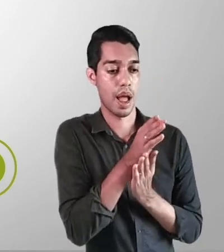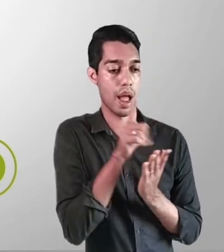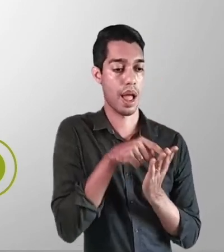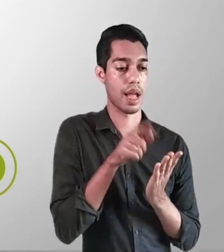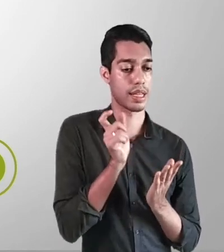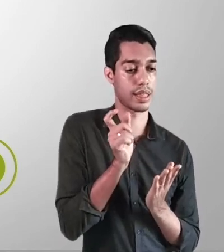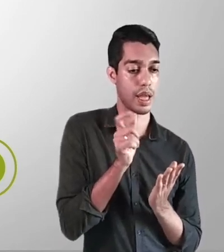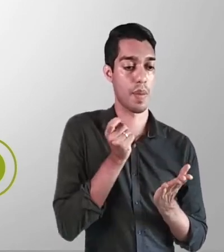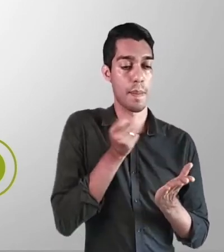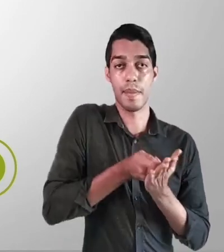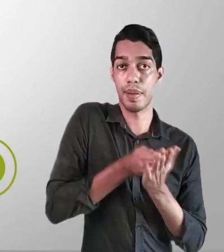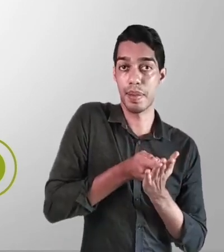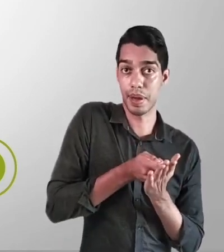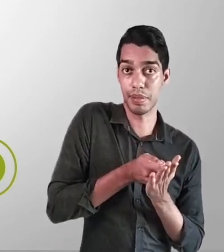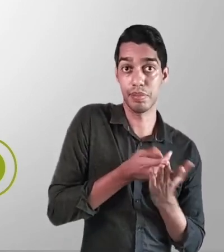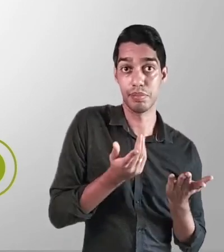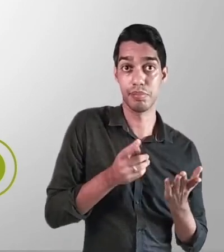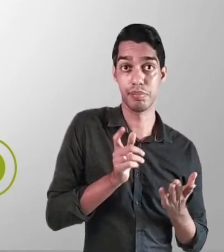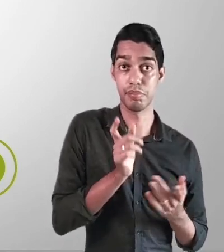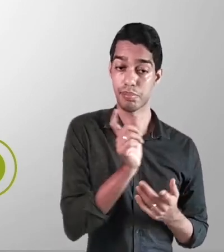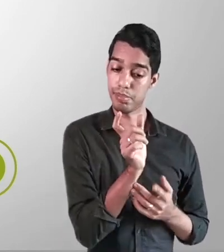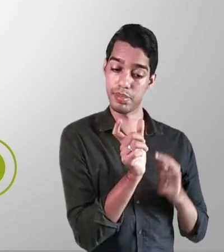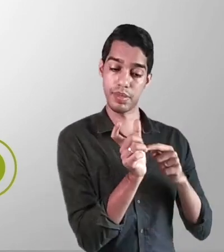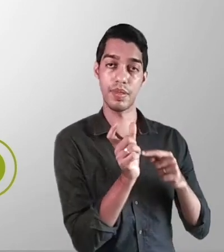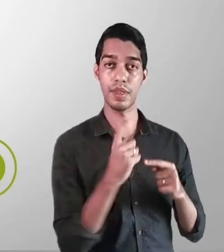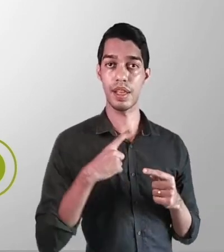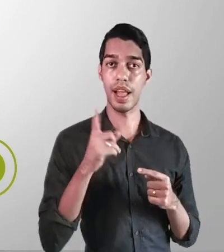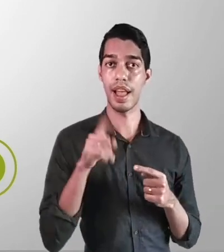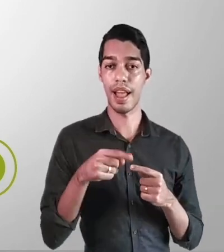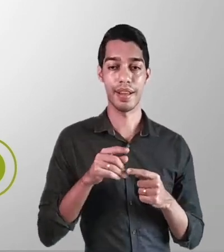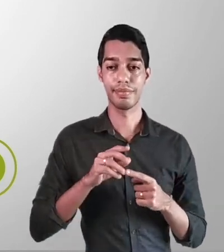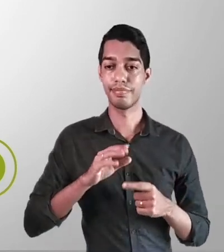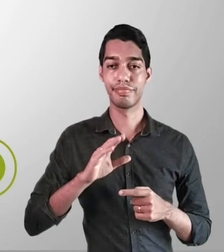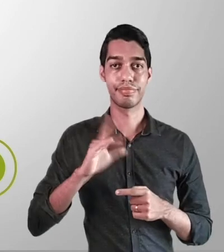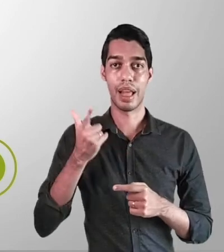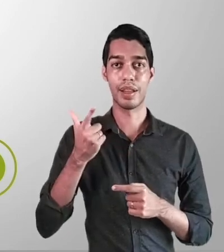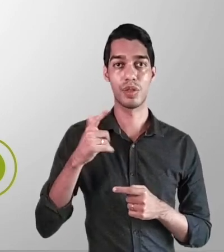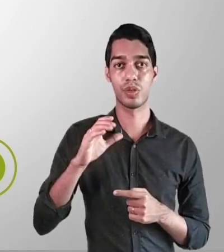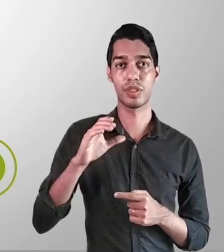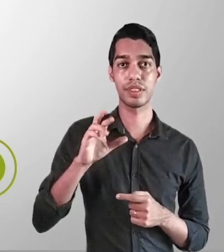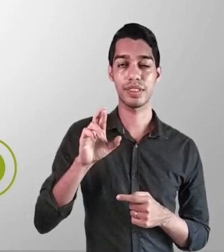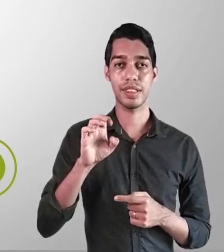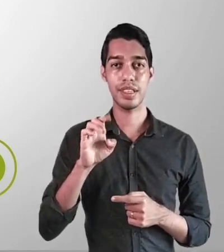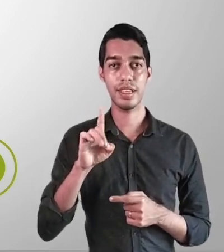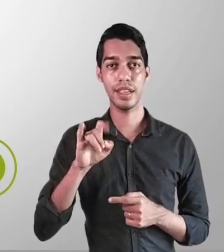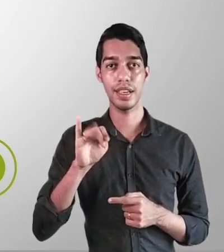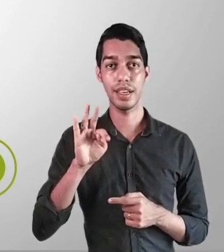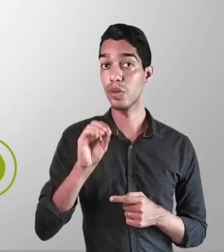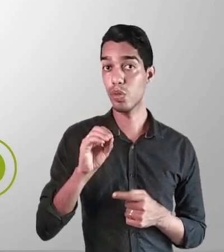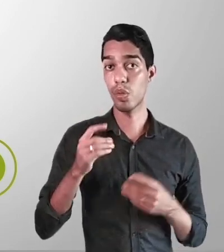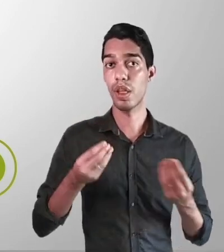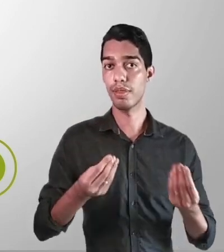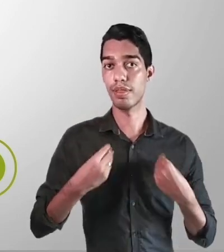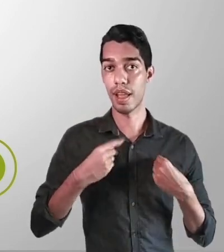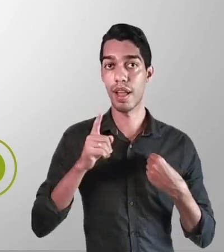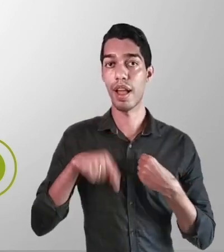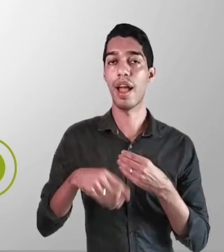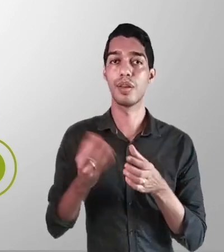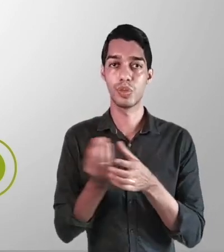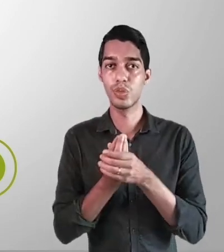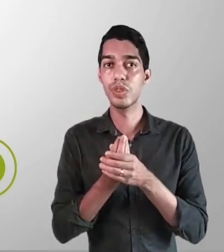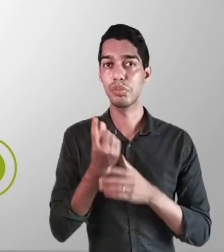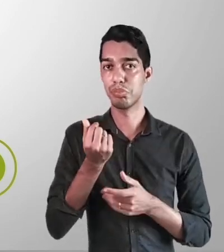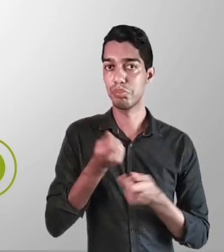dito, né? E o cartão vem promovendo muito o acesso ao crédito, vem promovendo muito uma forma de inclusão financeira,